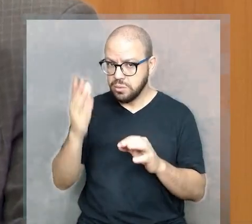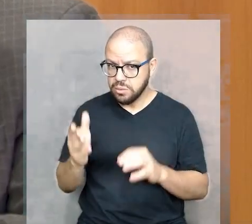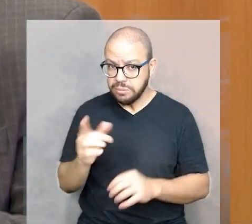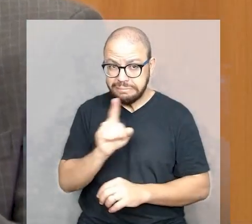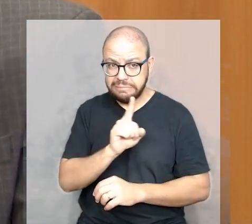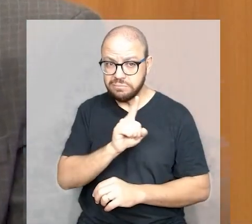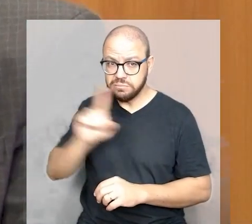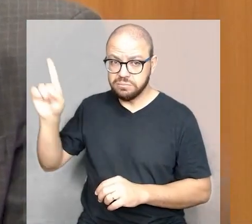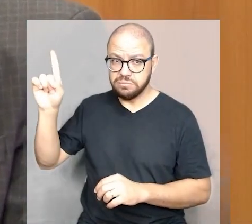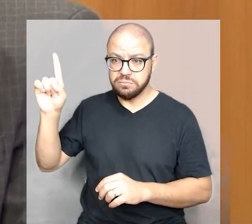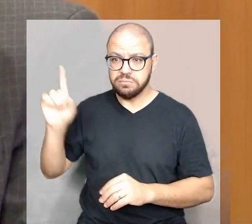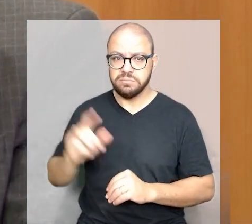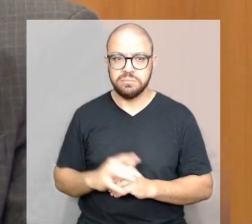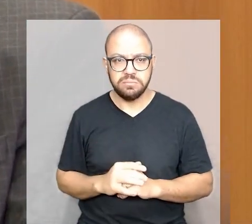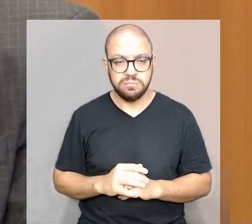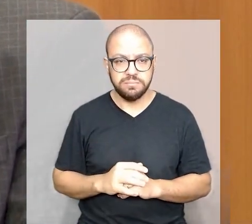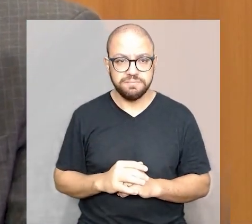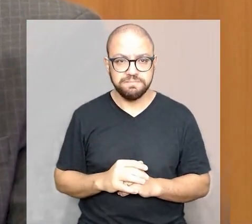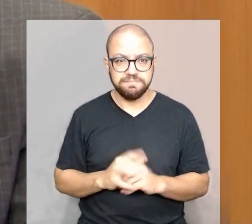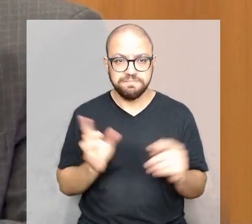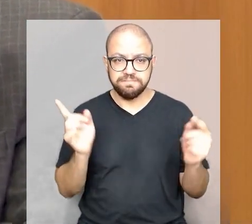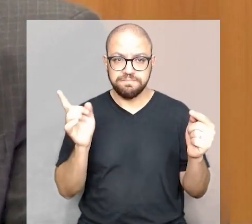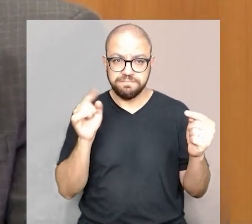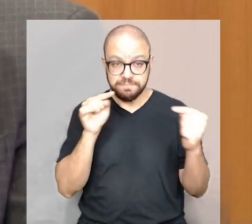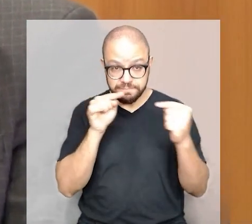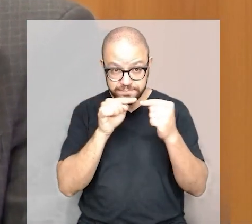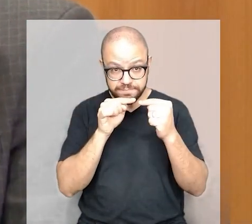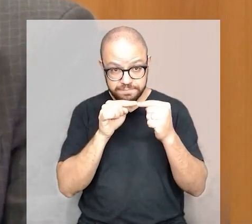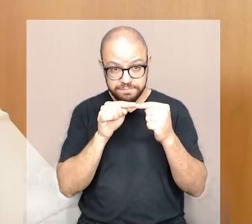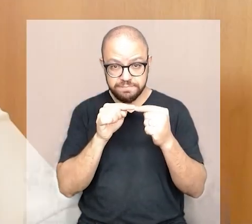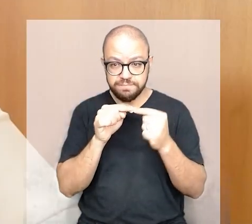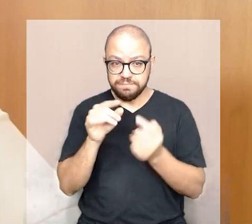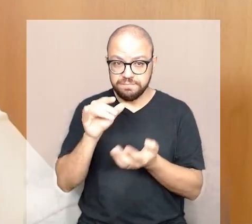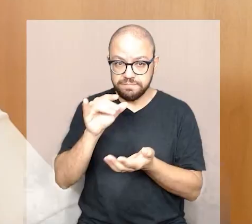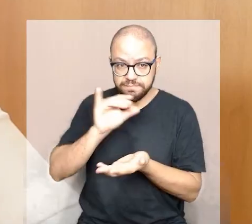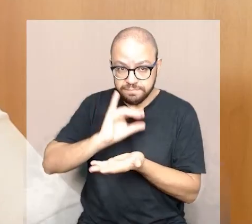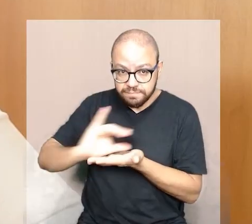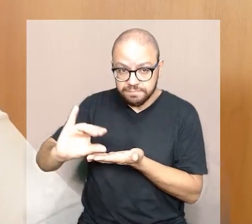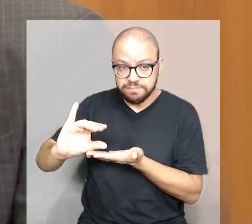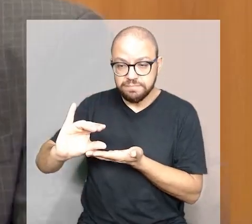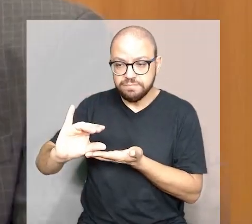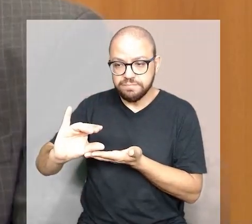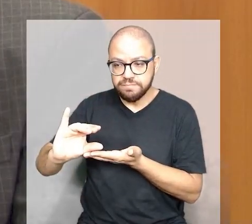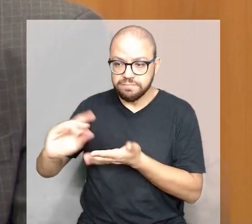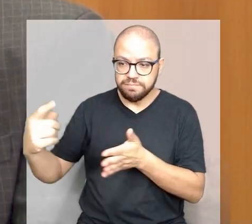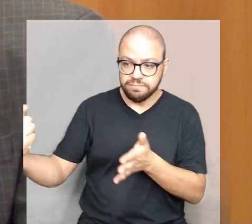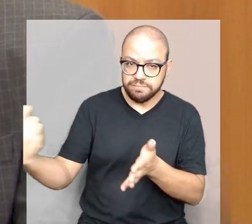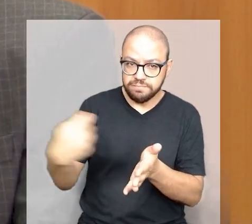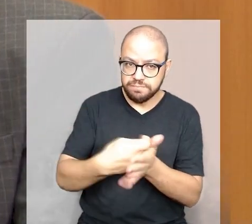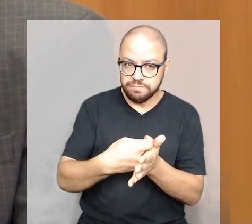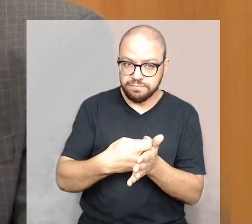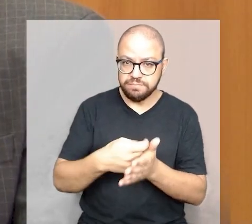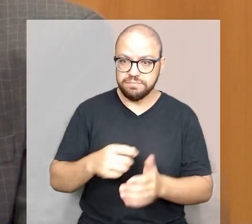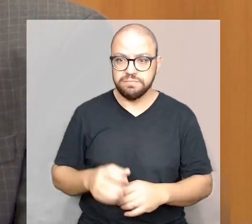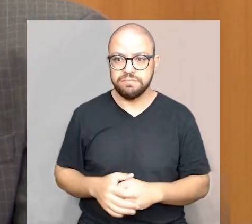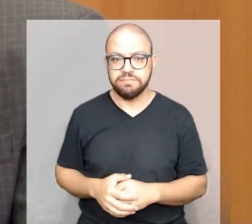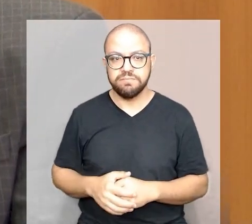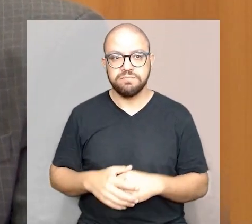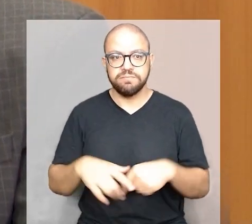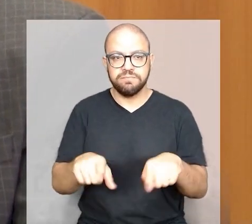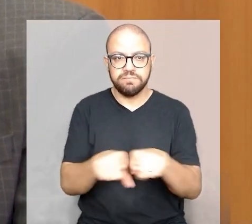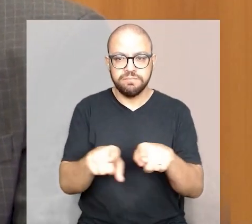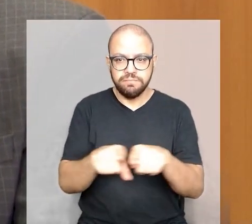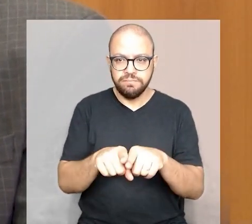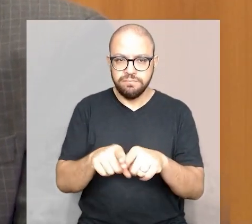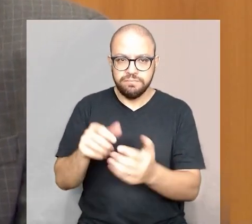fez ou que você não vai fazer, mas que acabe qualquer possibilidade de ser feito. E aplicamos uma indenização,